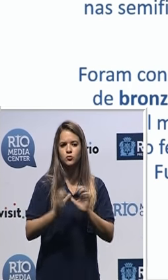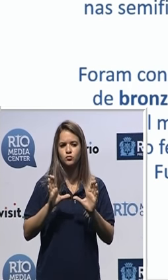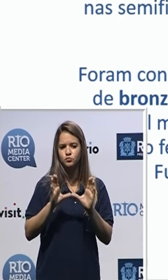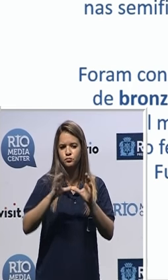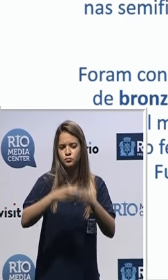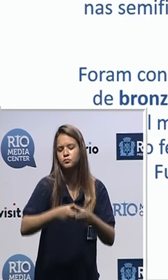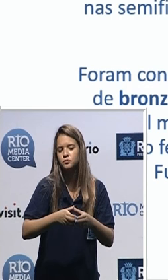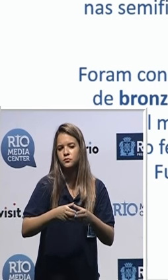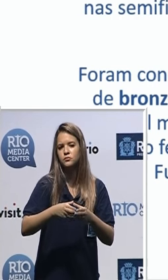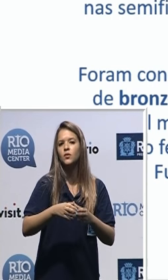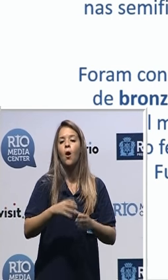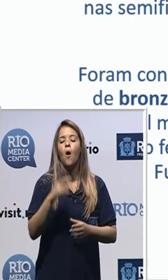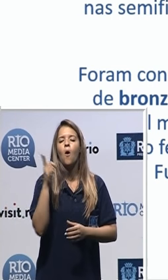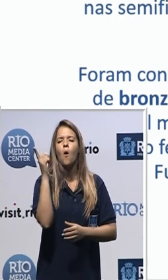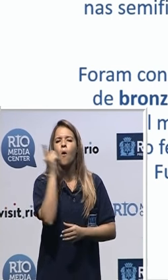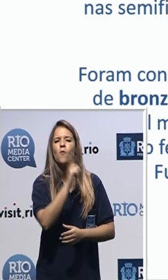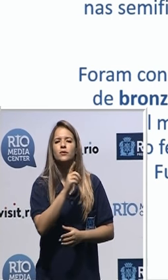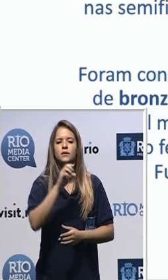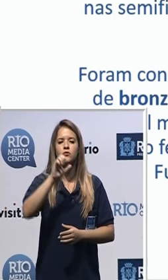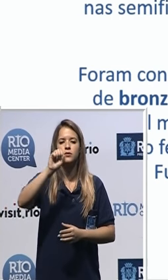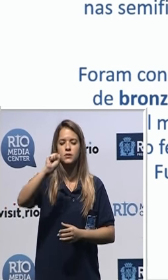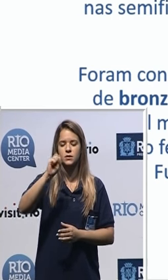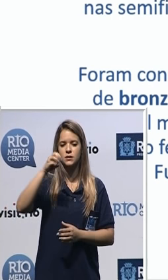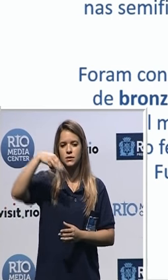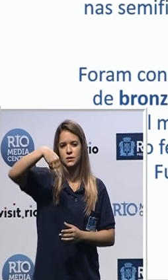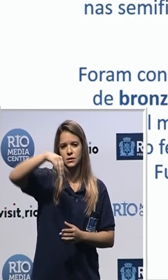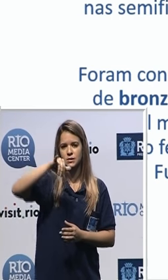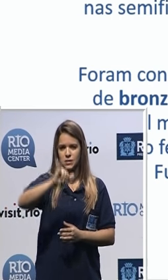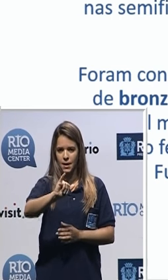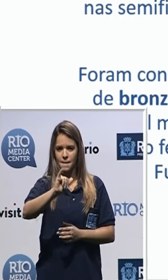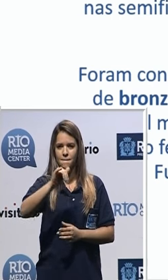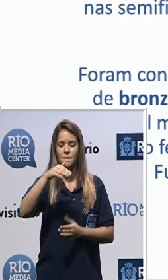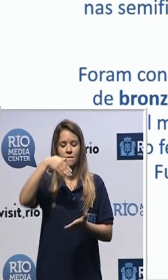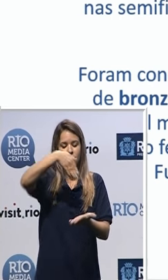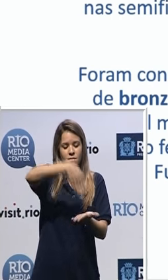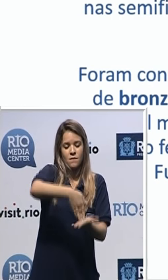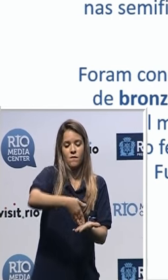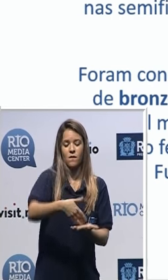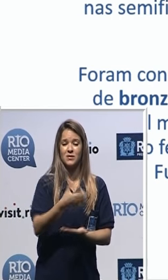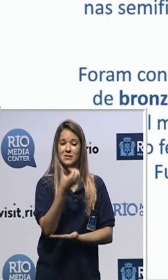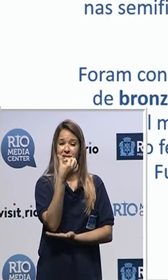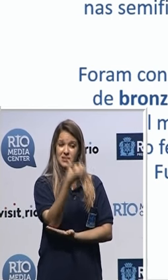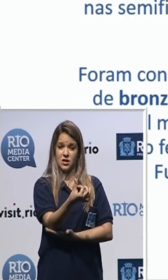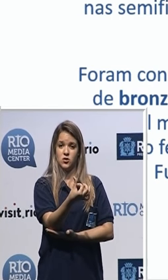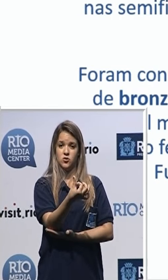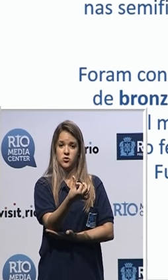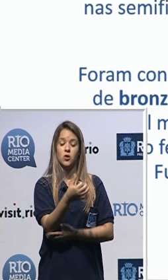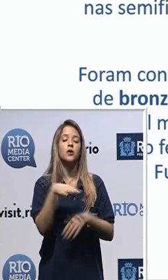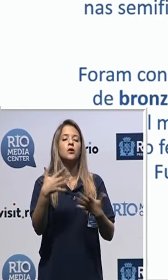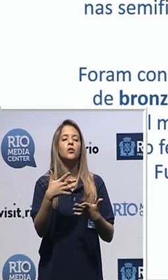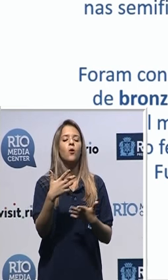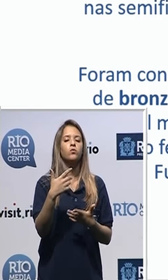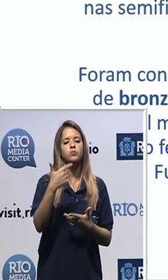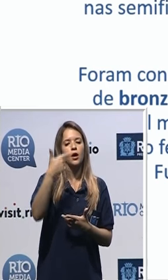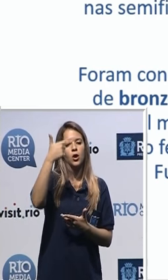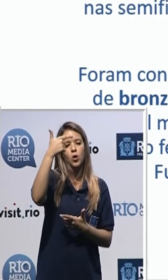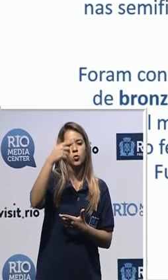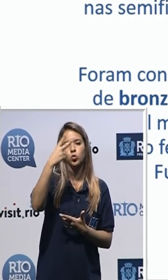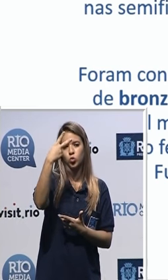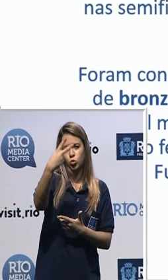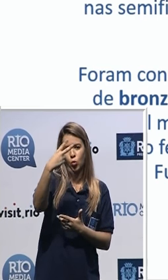semifinais, às semifinais em 6 delas, portanto, em 2/3 das